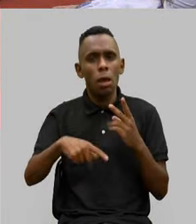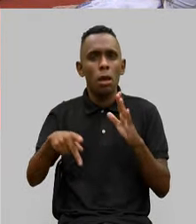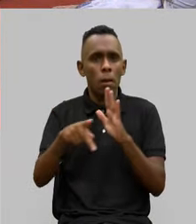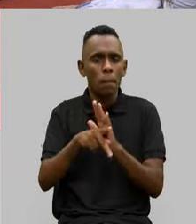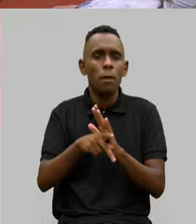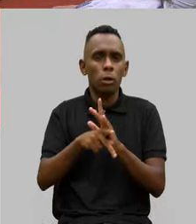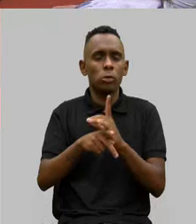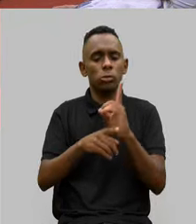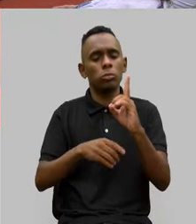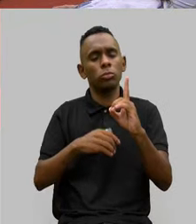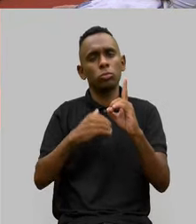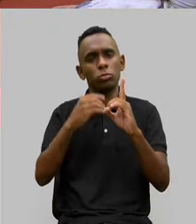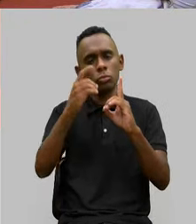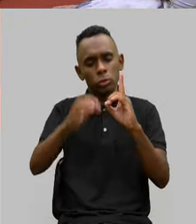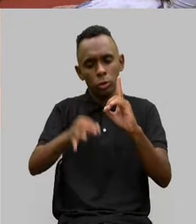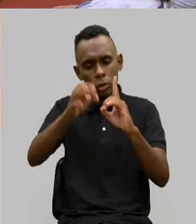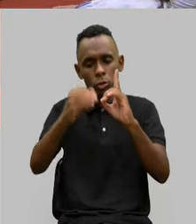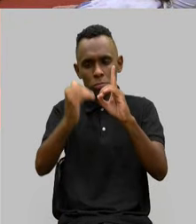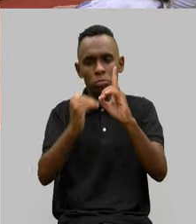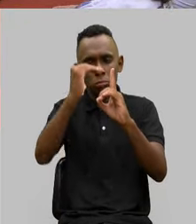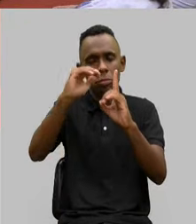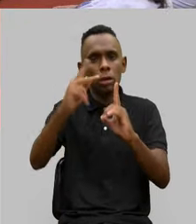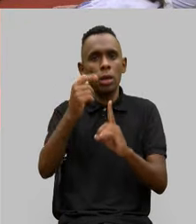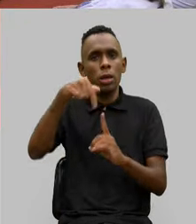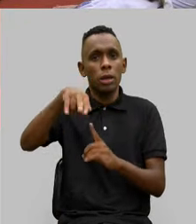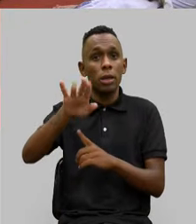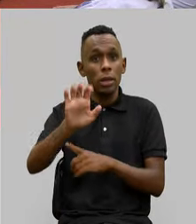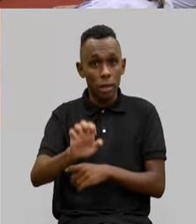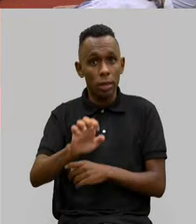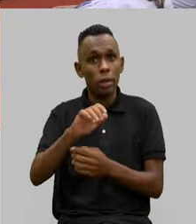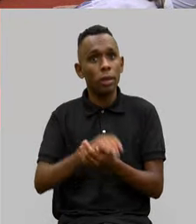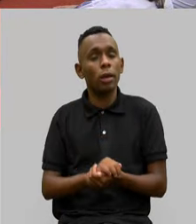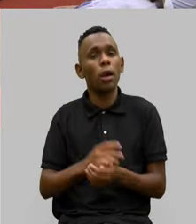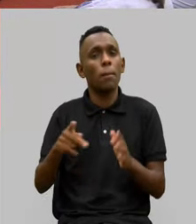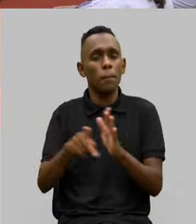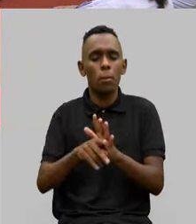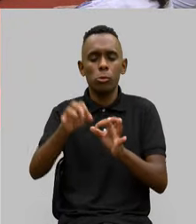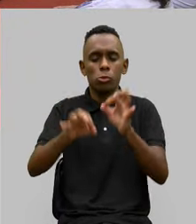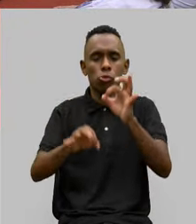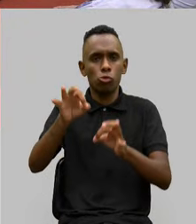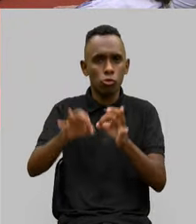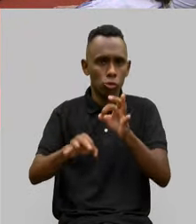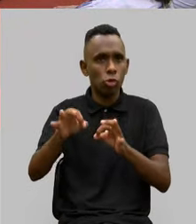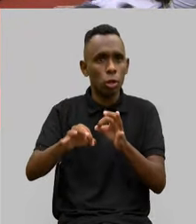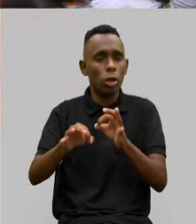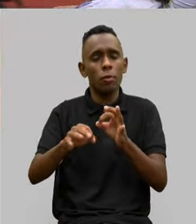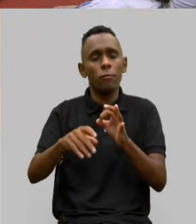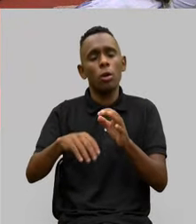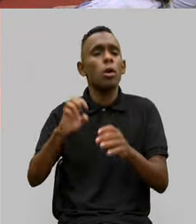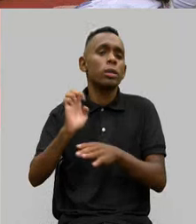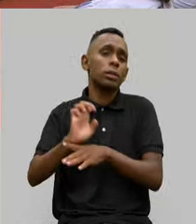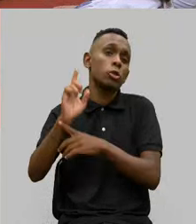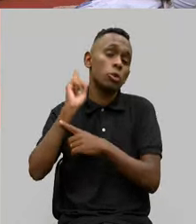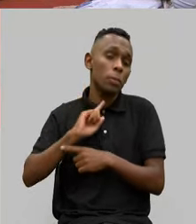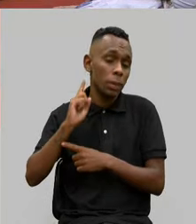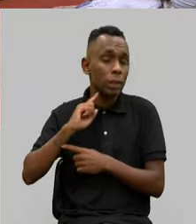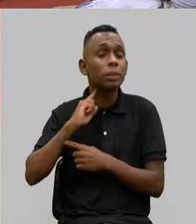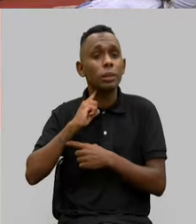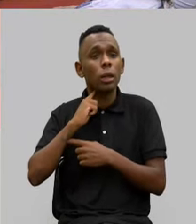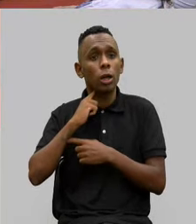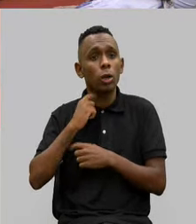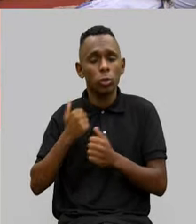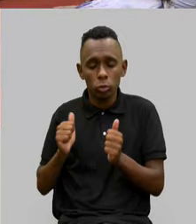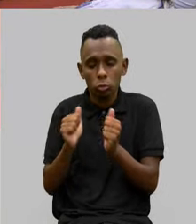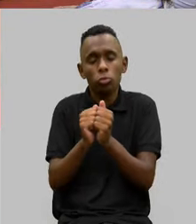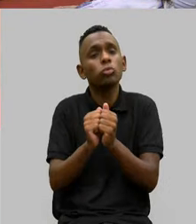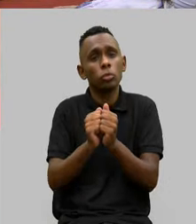Desembargador aquel Torres do Tribunal de Justiça de Minas Gerais acompanhado do Senor